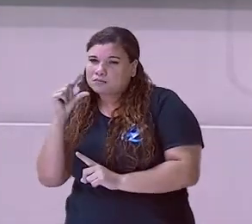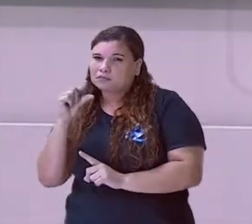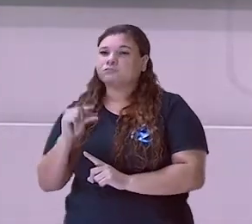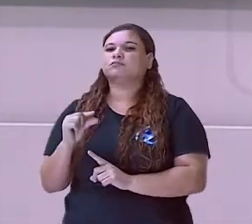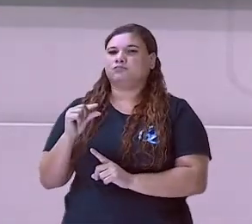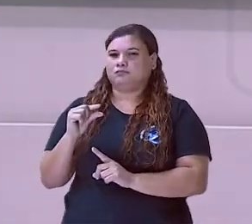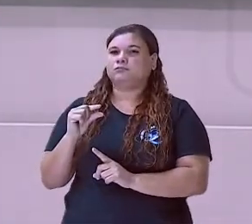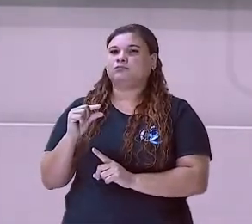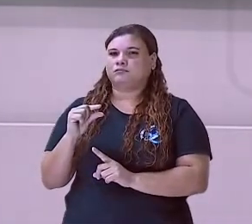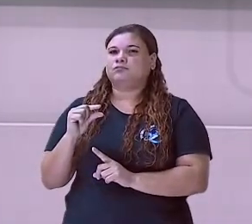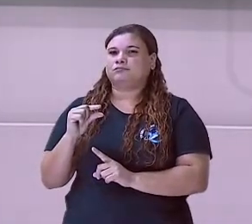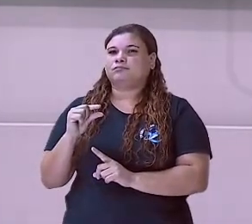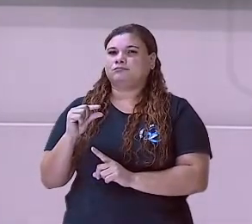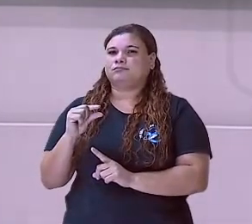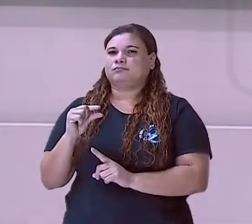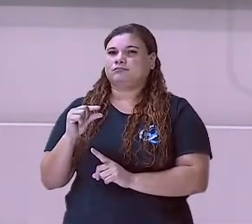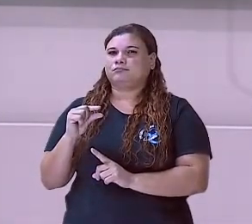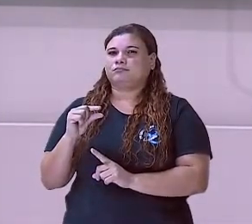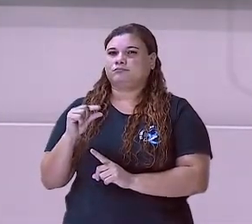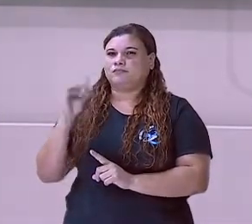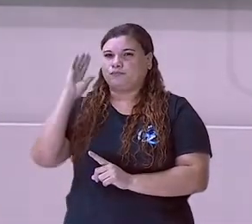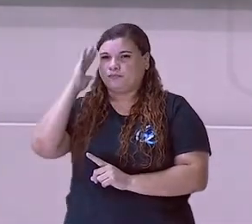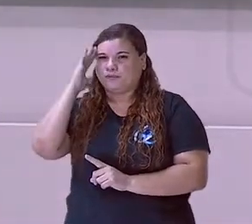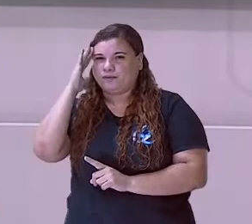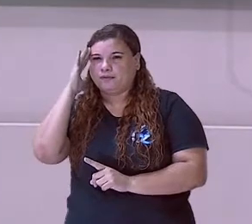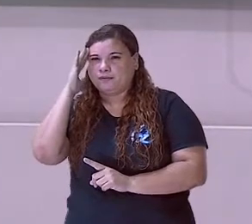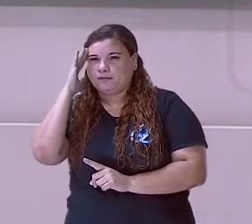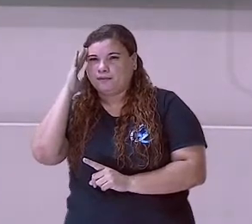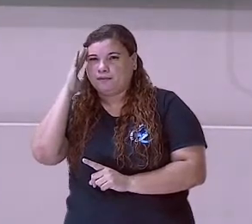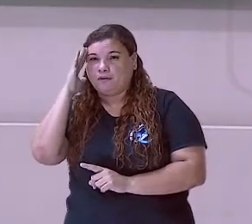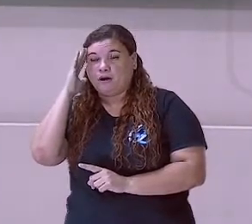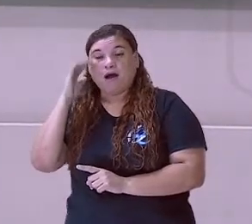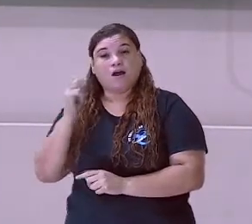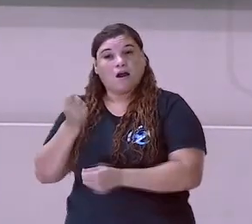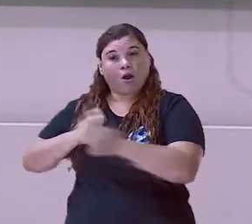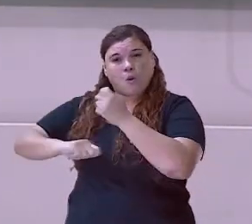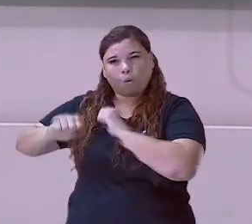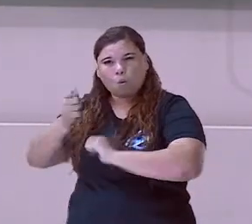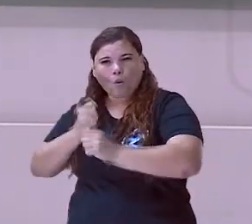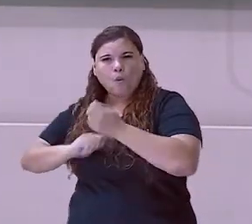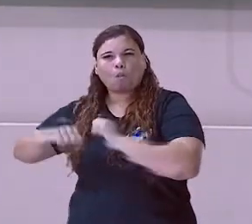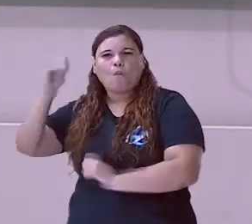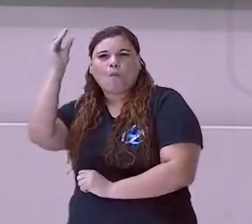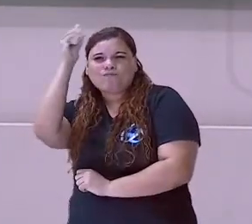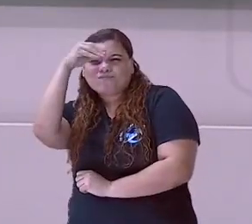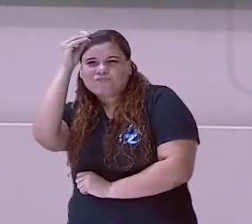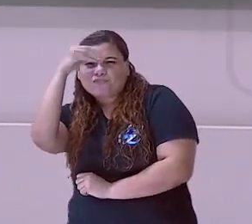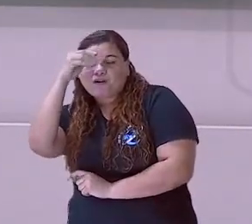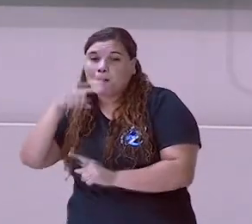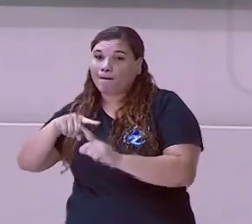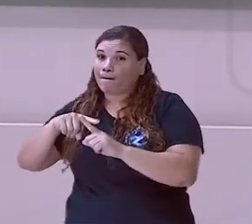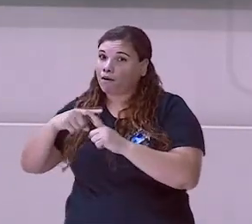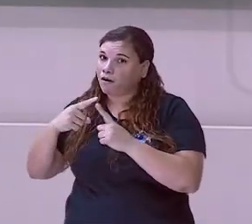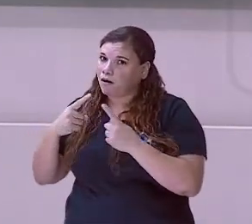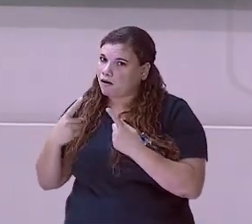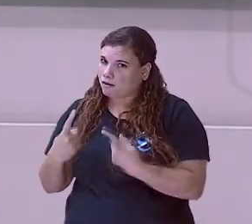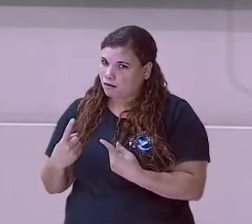interessante, países com pouca influência ou de economias frágeis, mas eram países